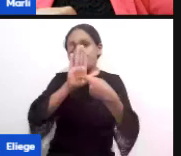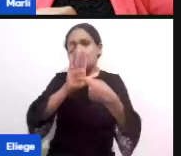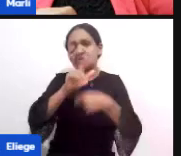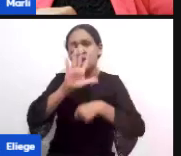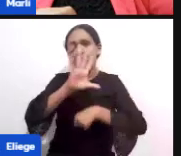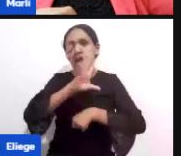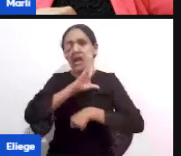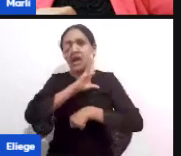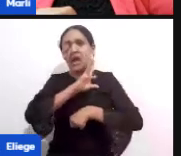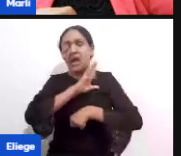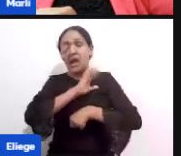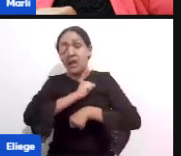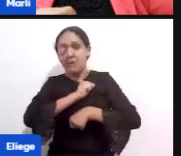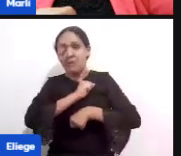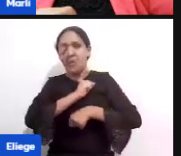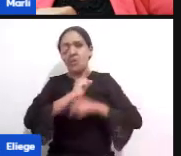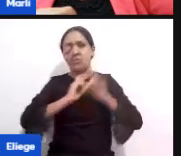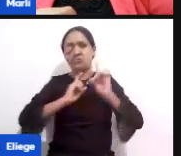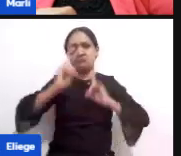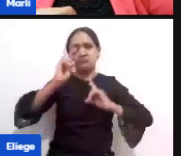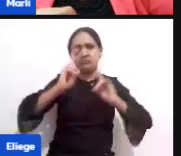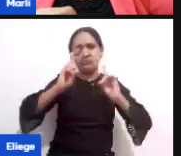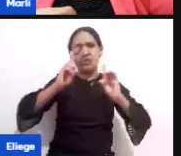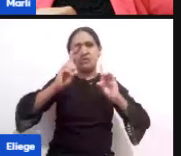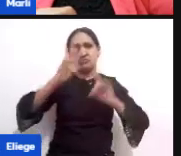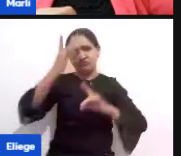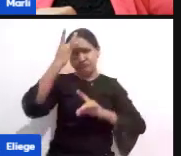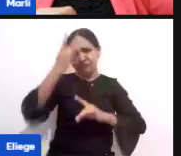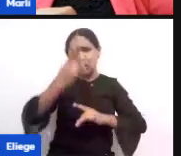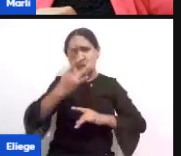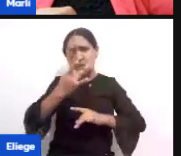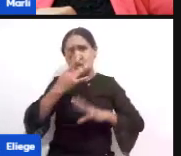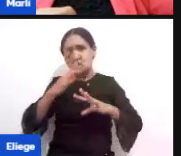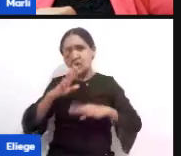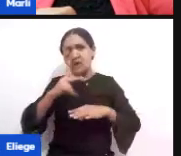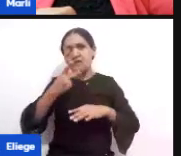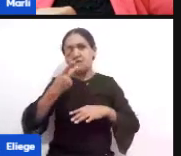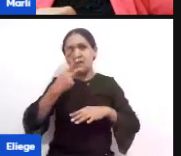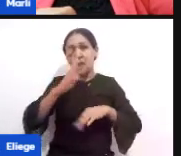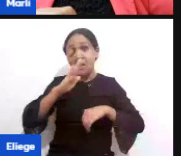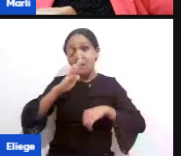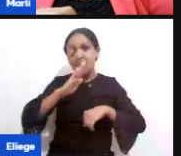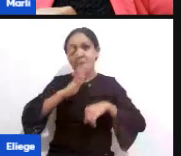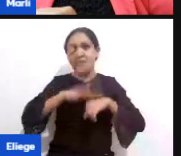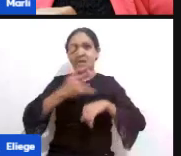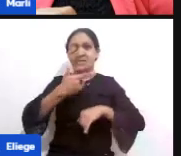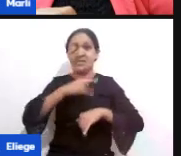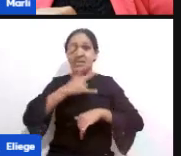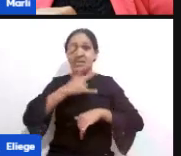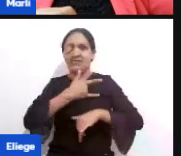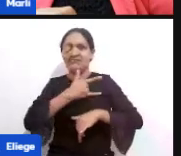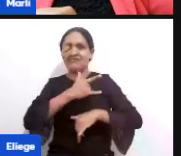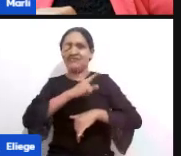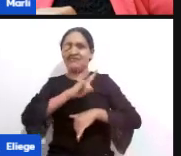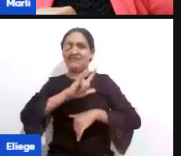de gestos e atitudes. Diga mais, eu te amo.